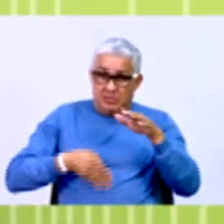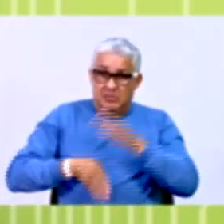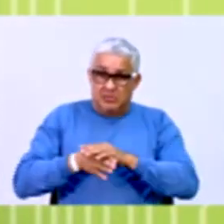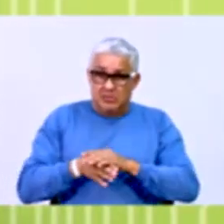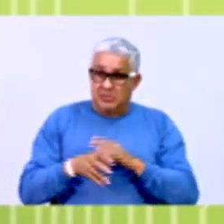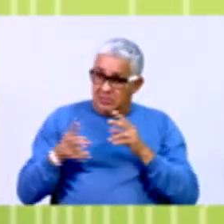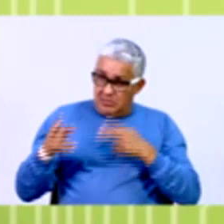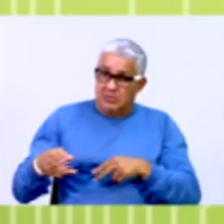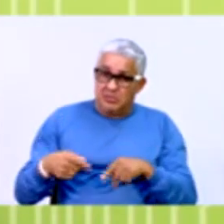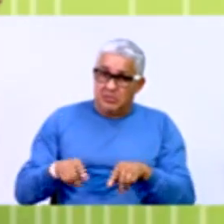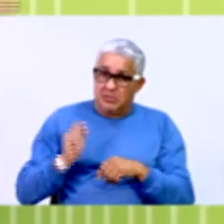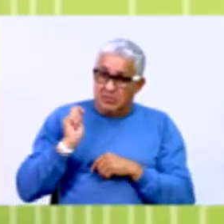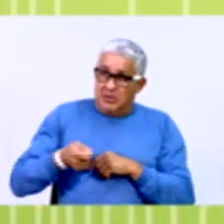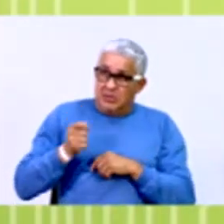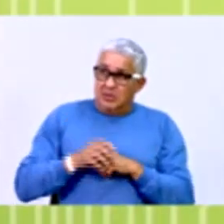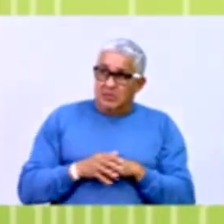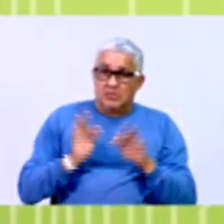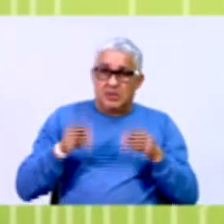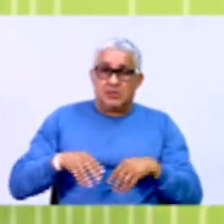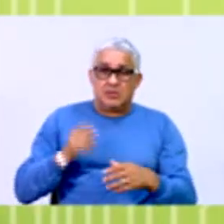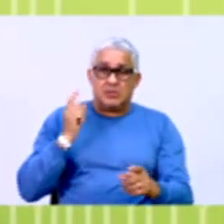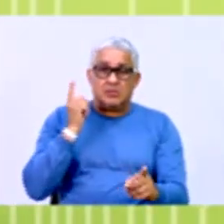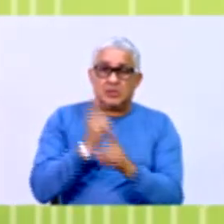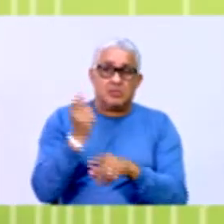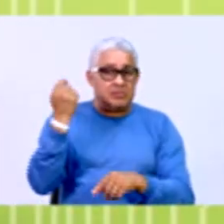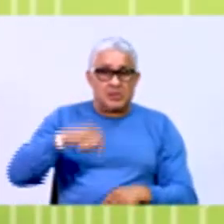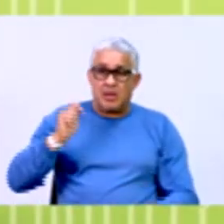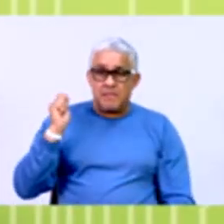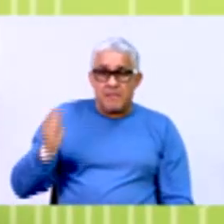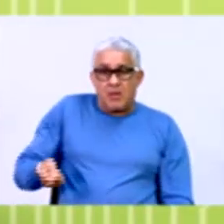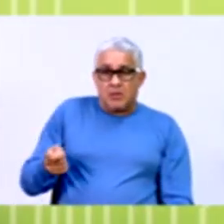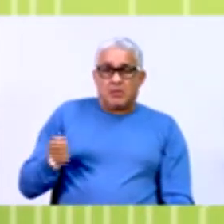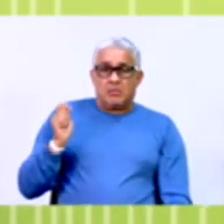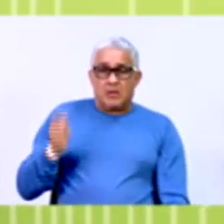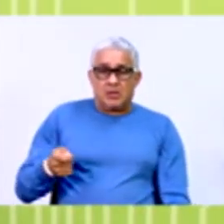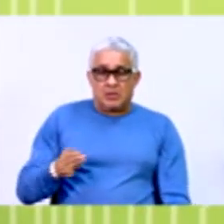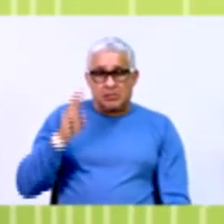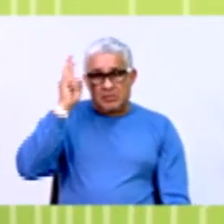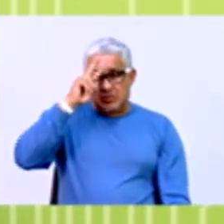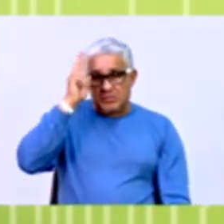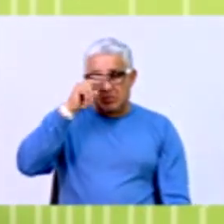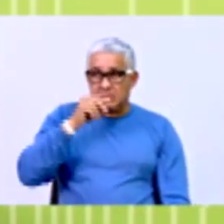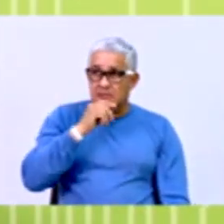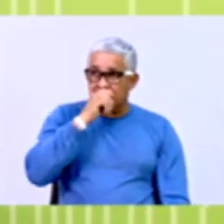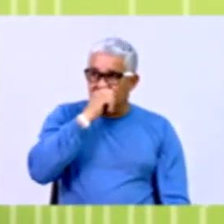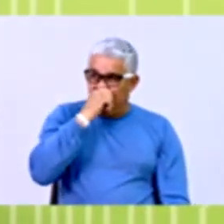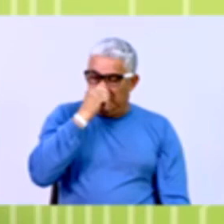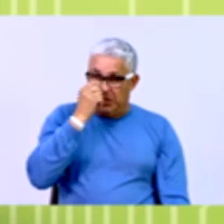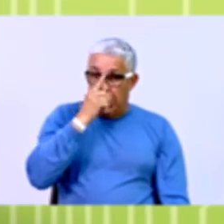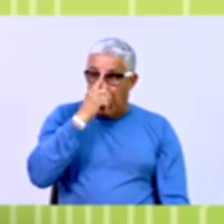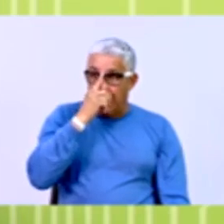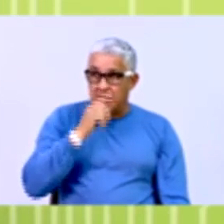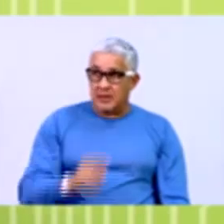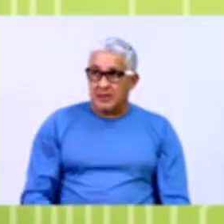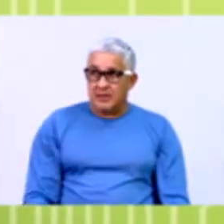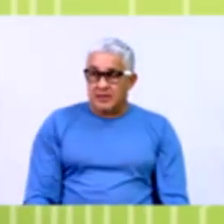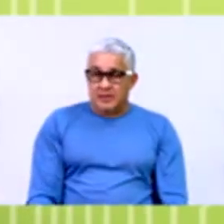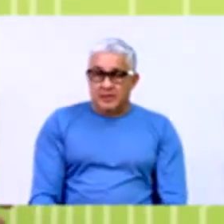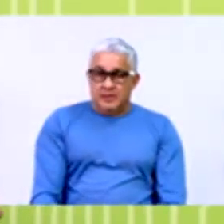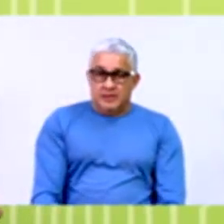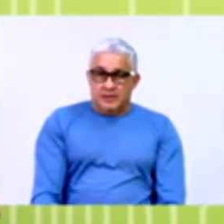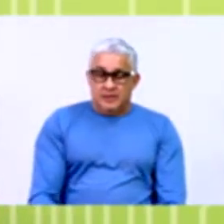também vai bater o martelo. No final eu vou descobrir que não precisava bater o martelo. É uma história longa aí, mas vale a pena,